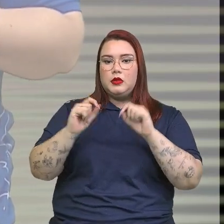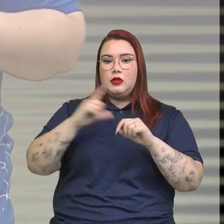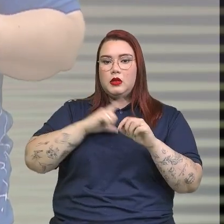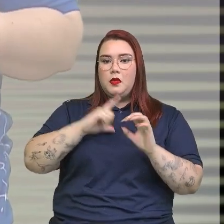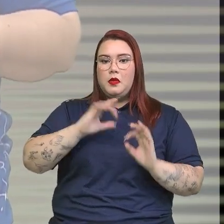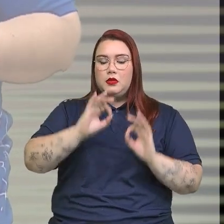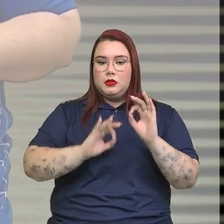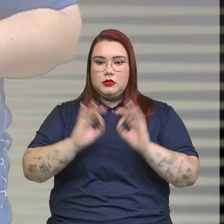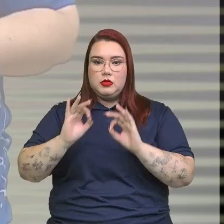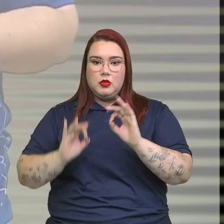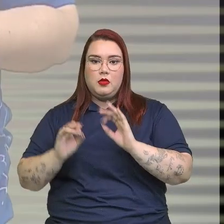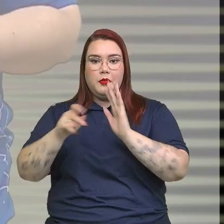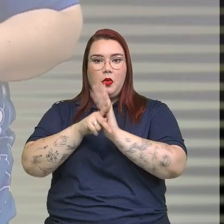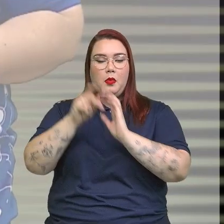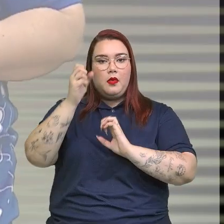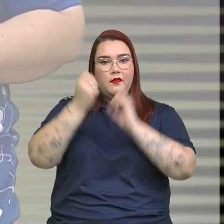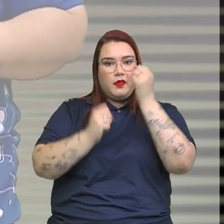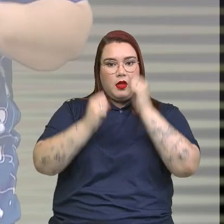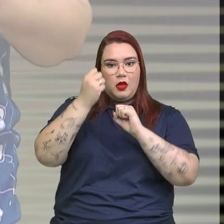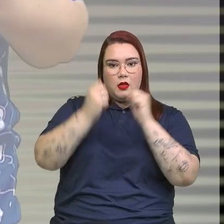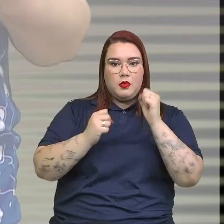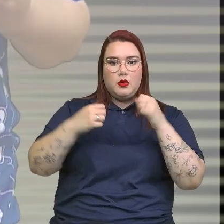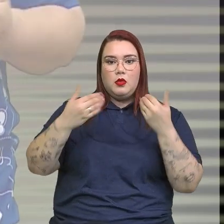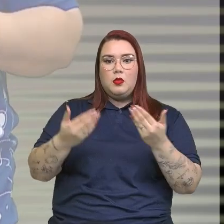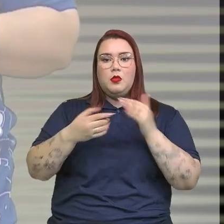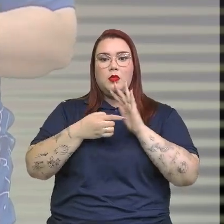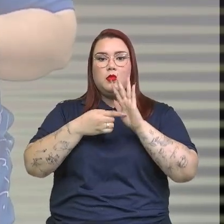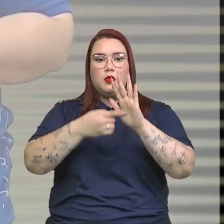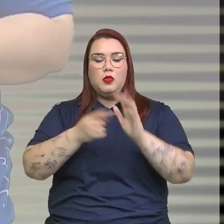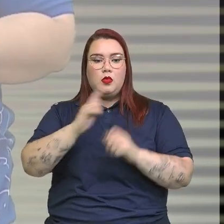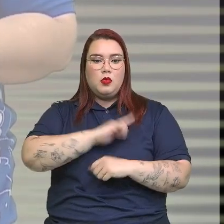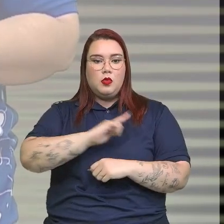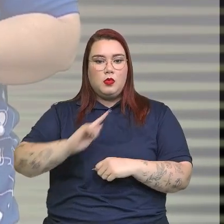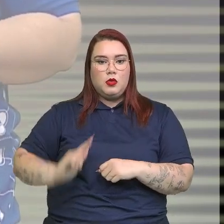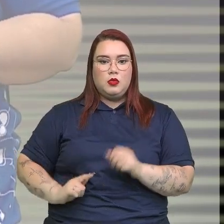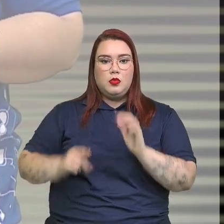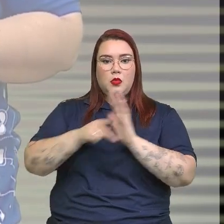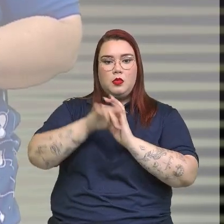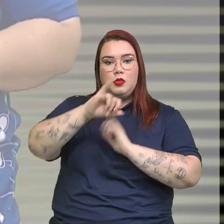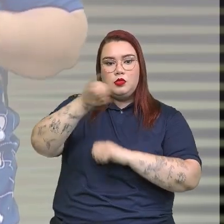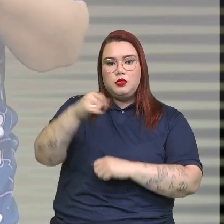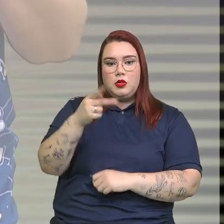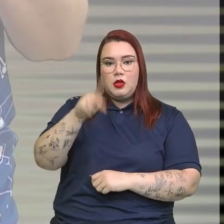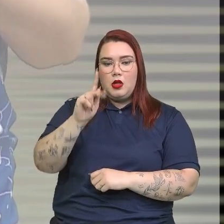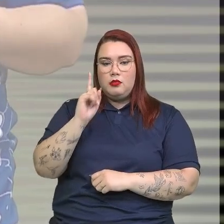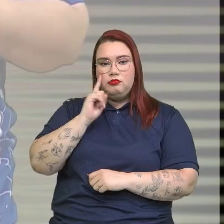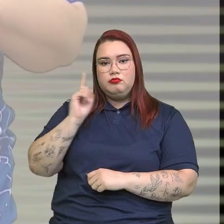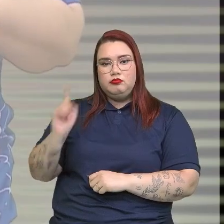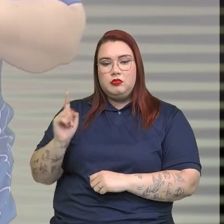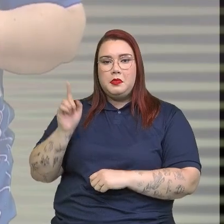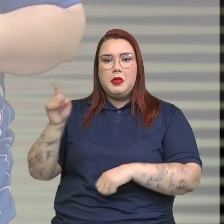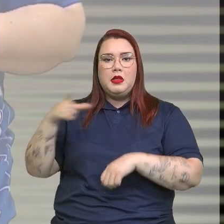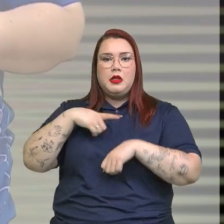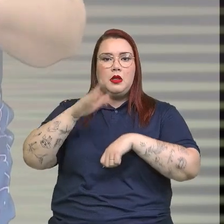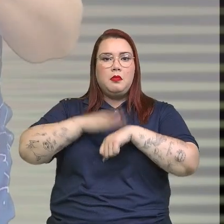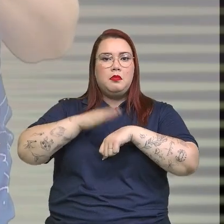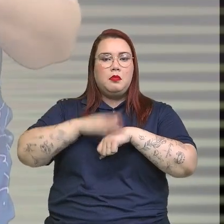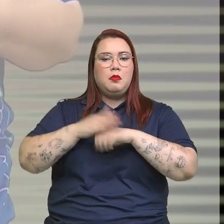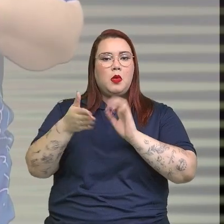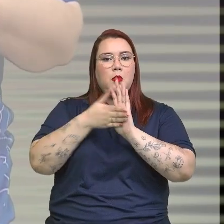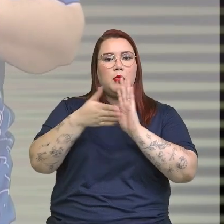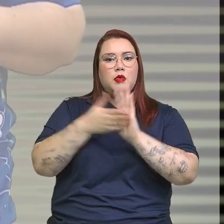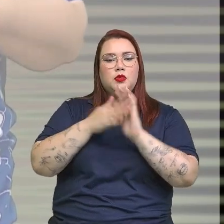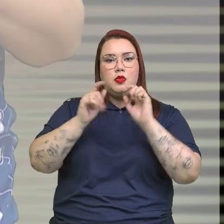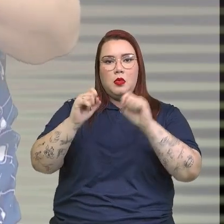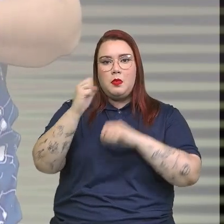trabalhar então a industrialização. E aí eu cito para vocês então o governo do Juscelino Kubitschek, tá certo? Onde ele dizia o seguinte, que o